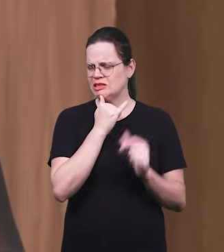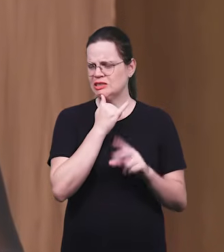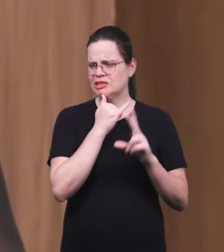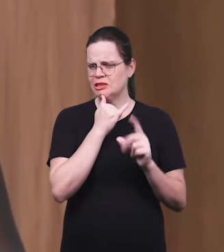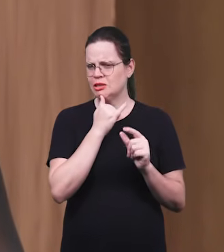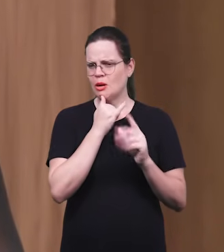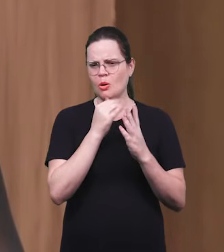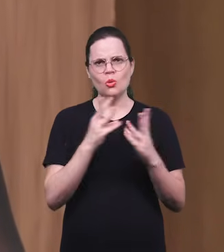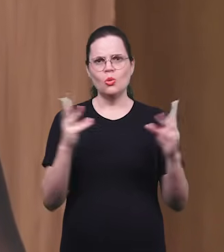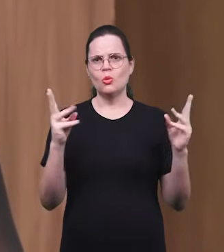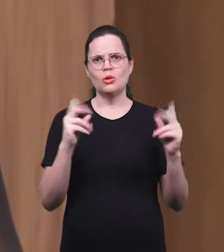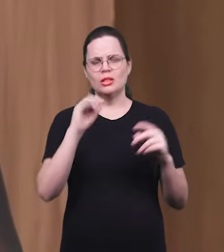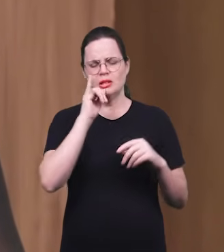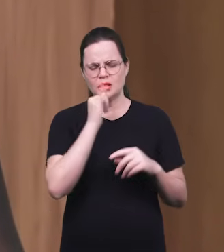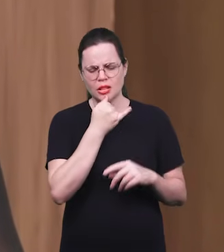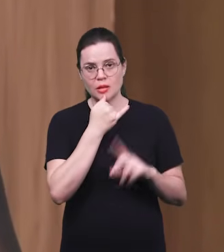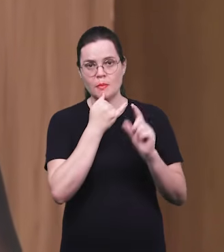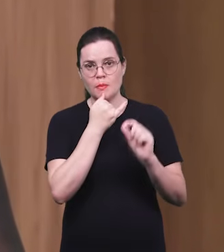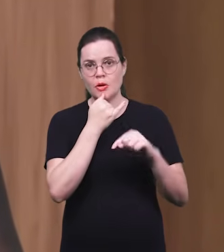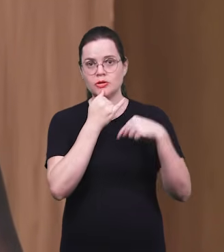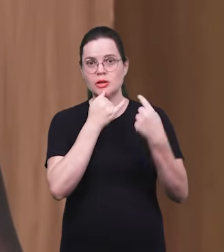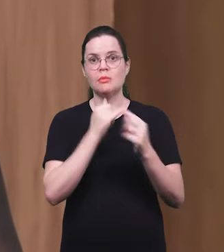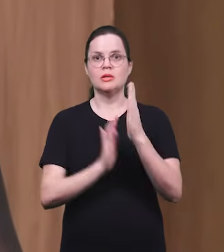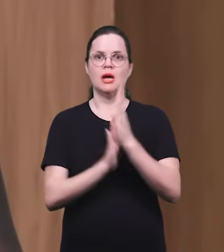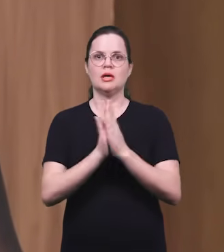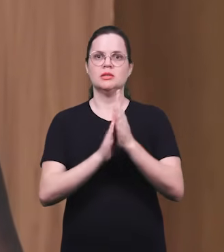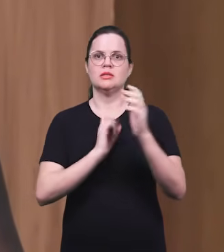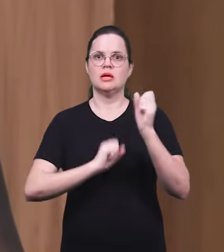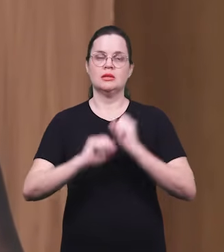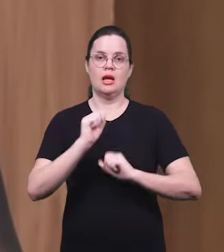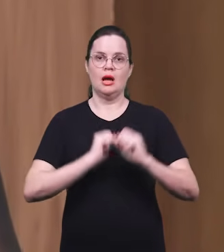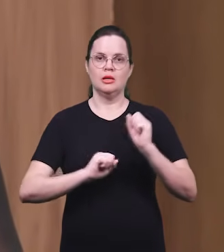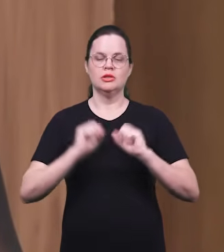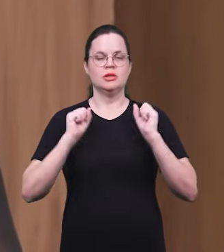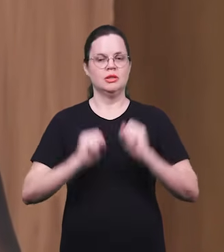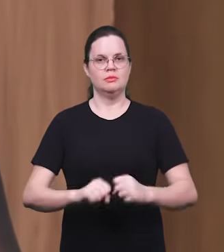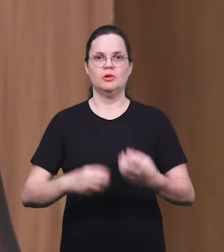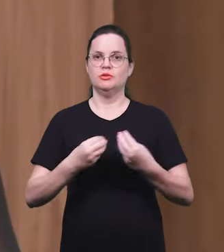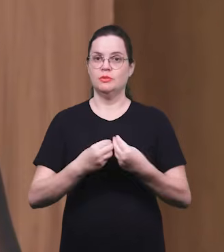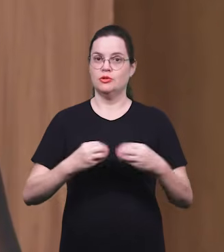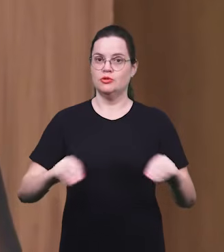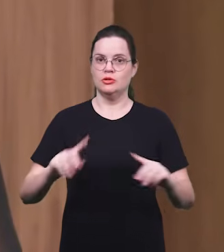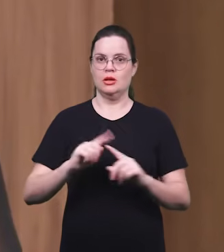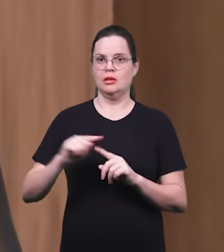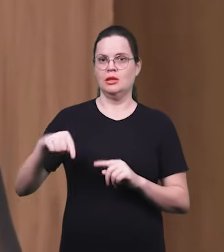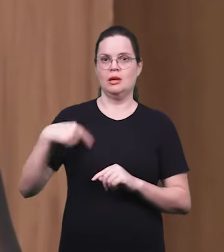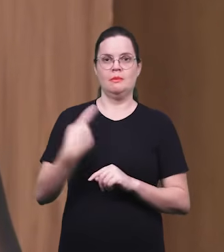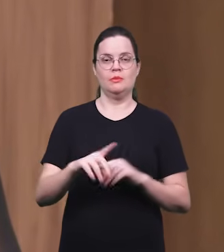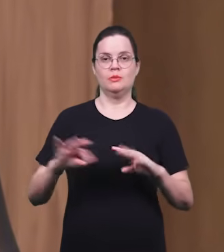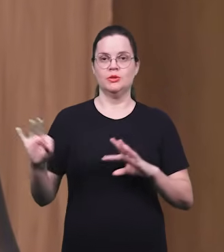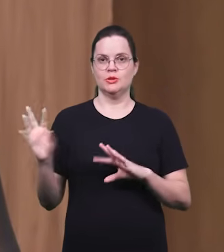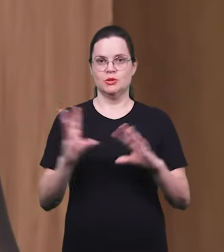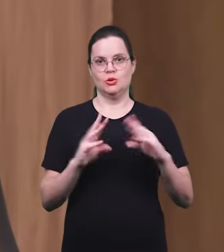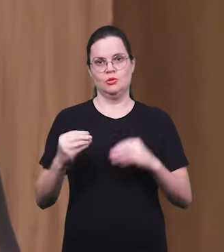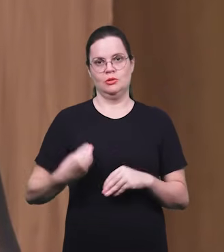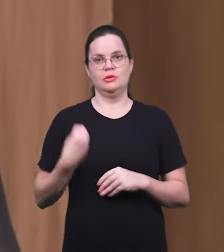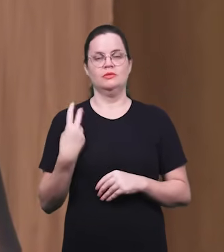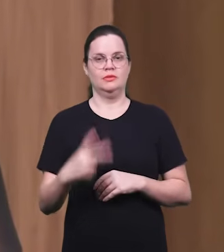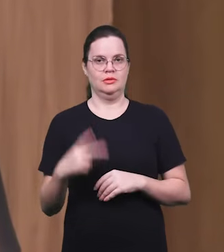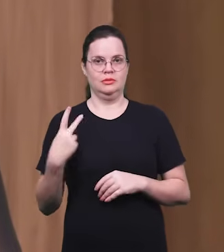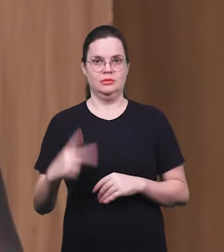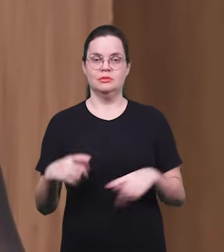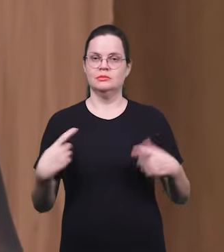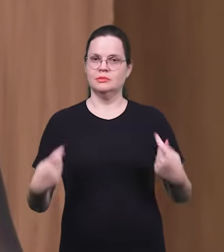passou com o tempo. Ela pode acarretar uma ansiedade que venha prejudicá-lo em todas as suas